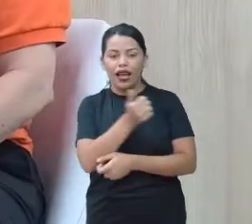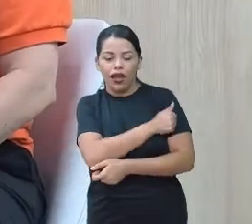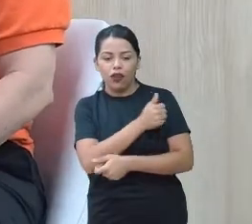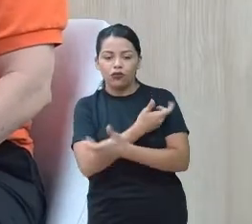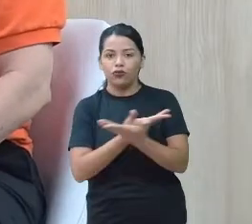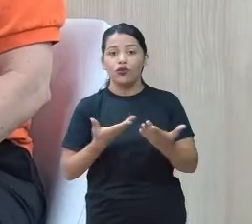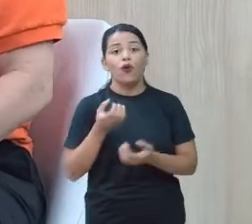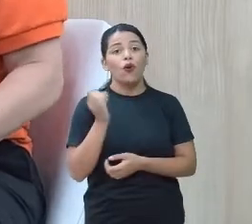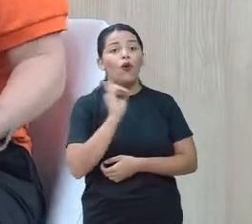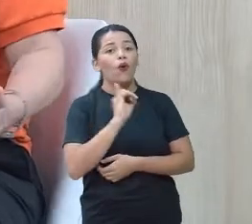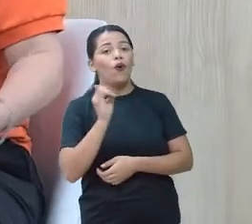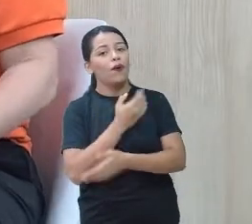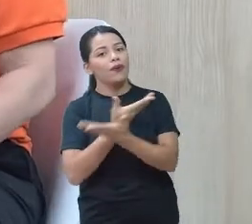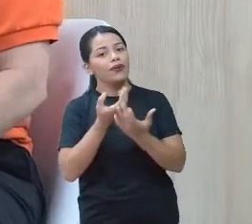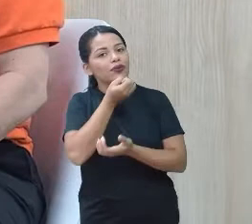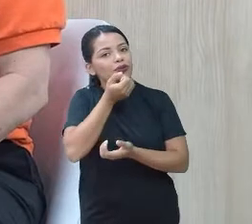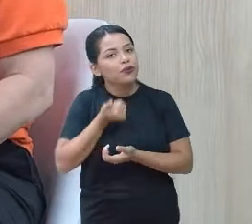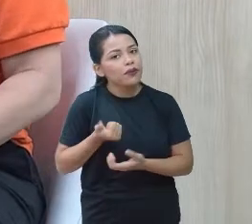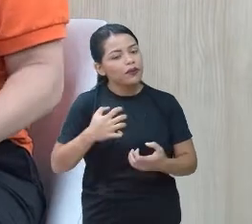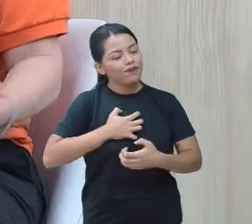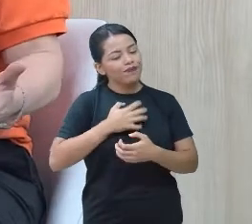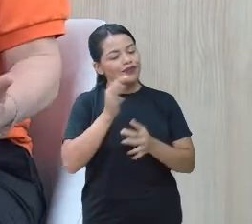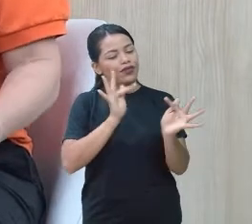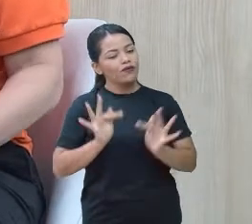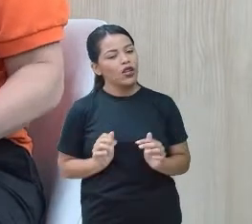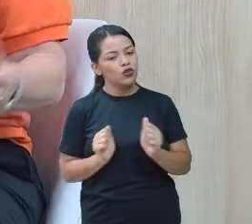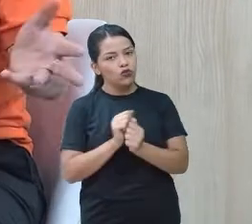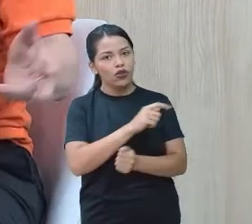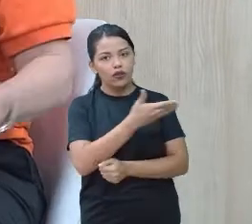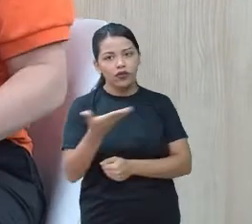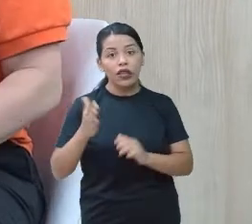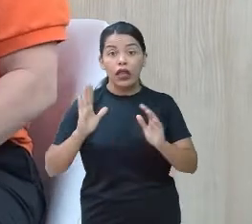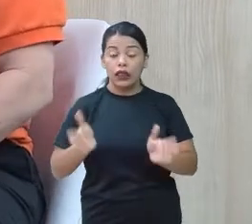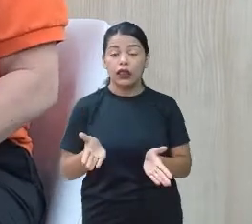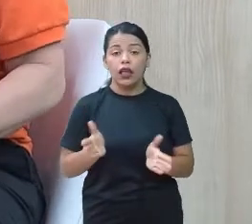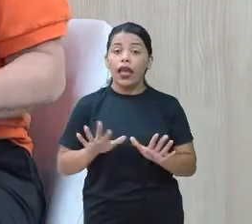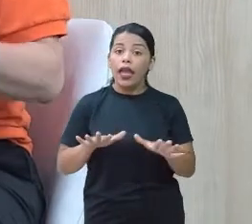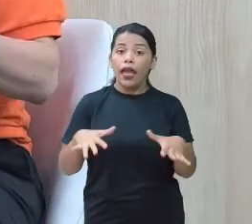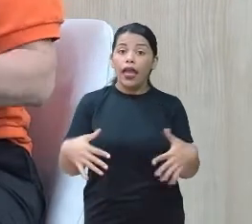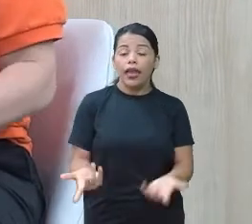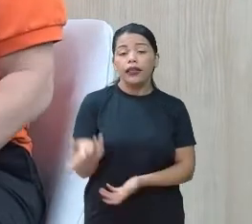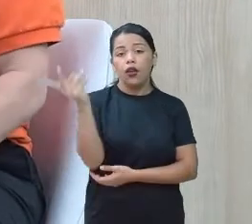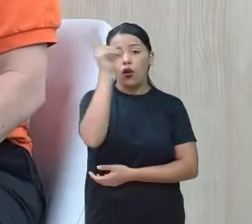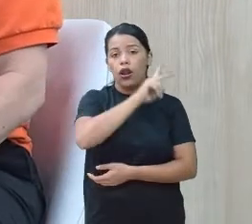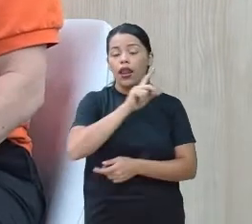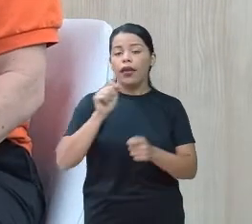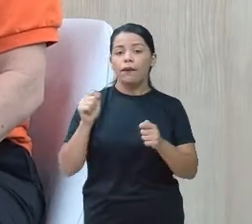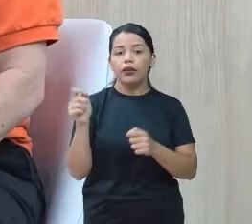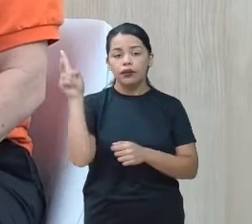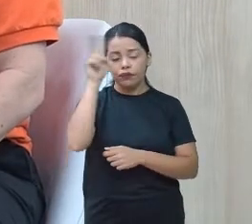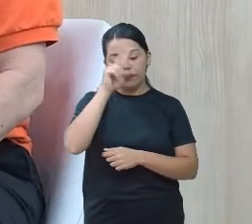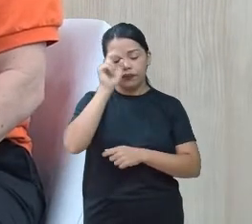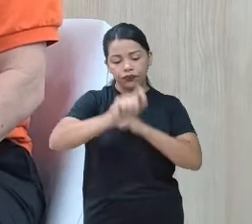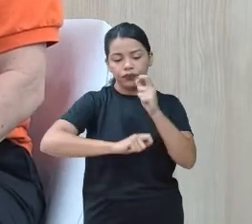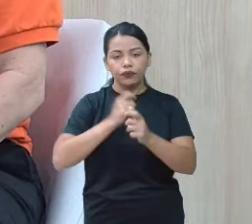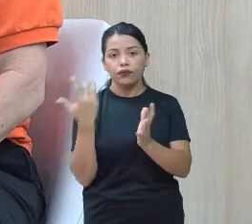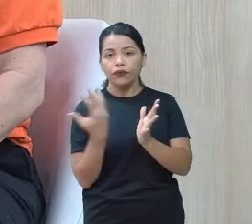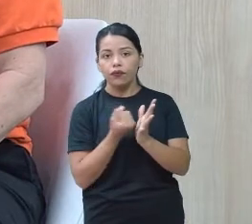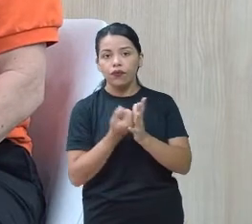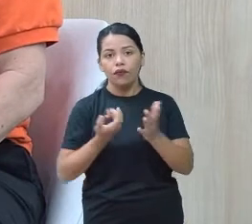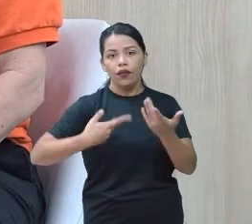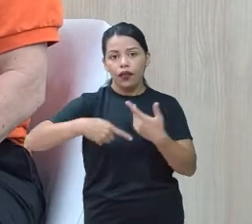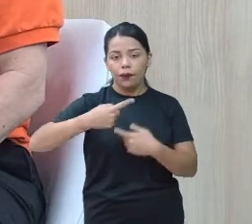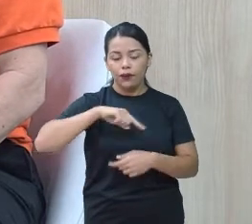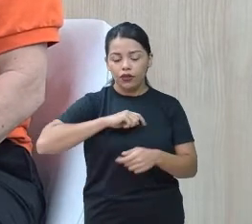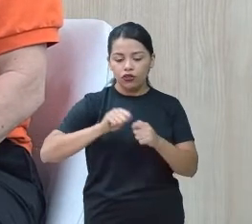com vocês? Estou muito feliz em estar aqui. Então, lembre-se de baixar o aplicativo para termos essa interação. Já estou aqui